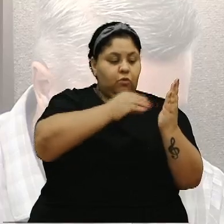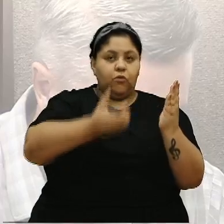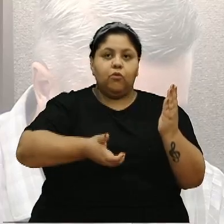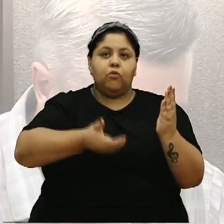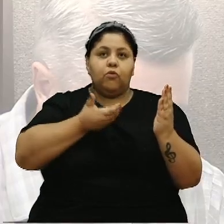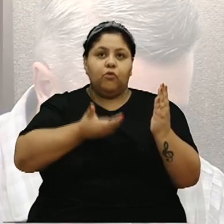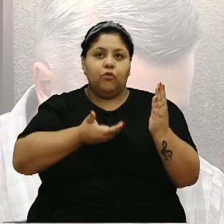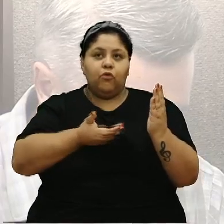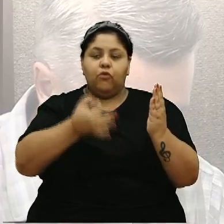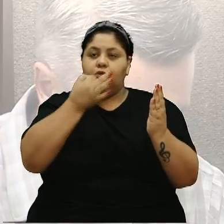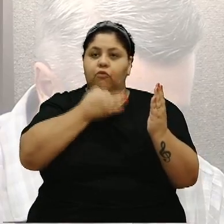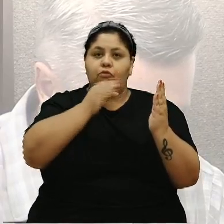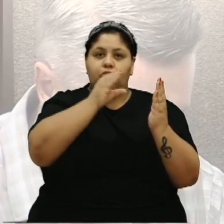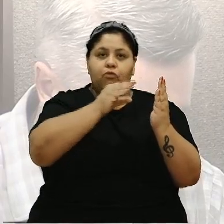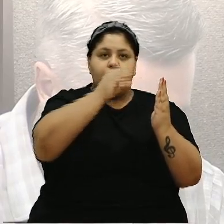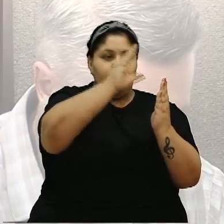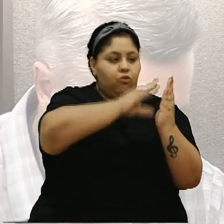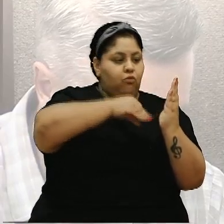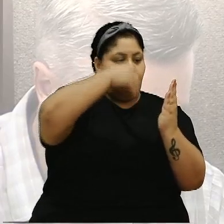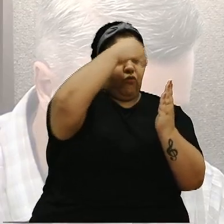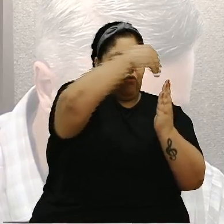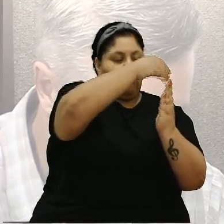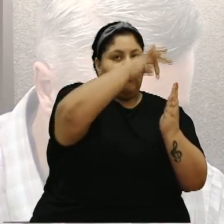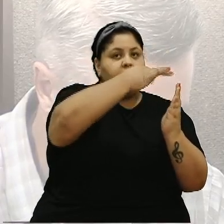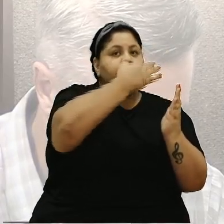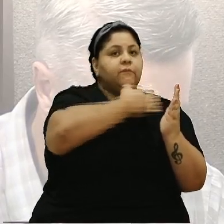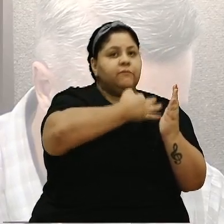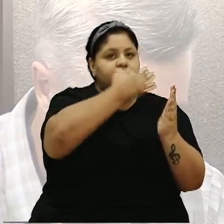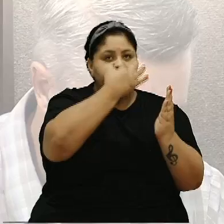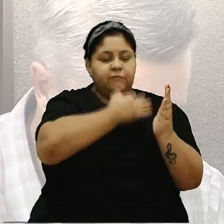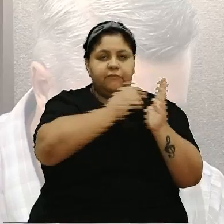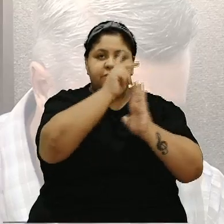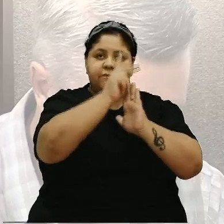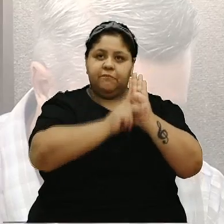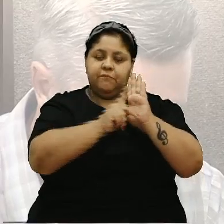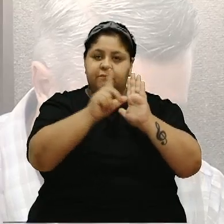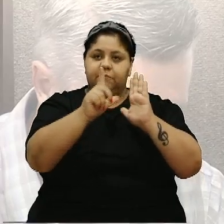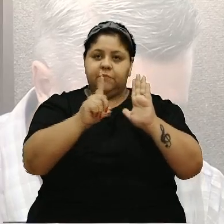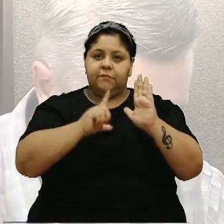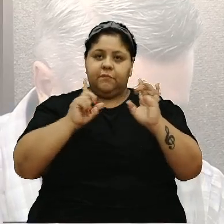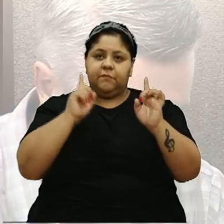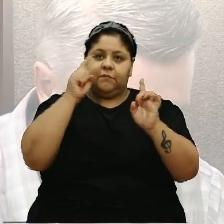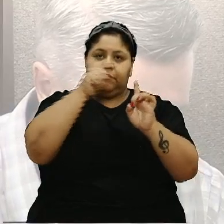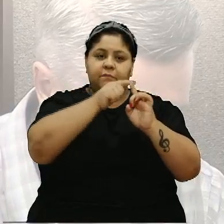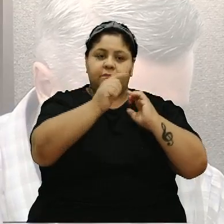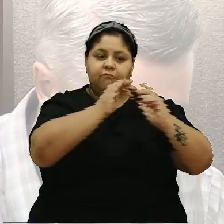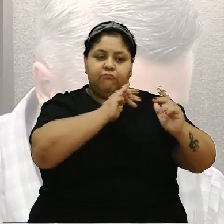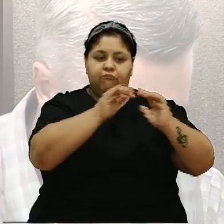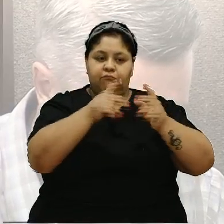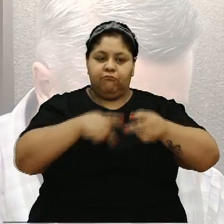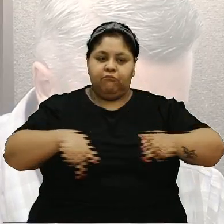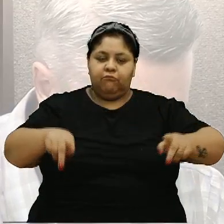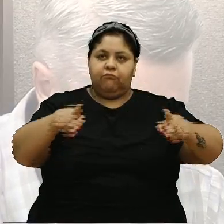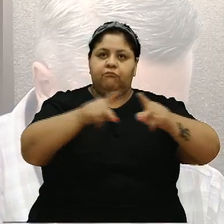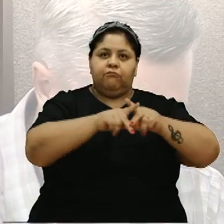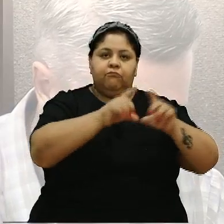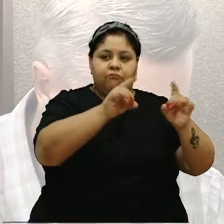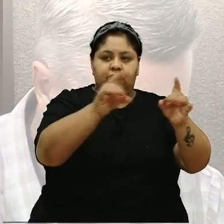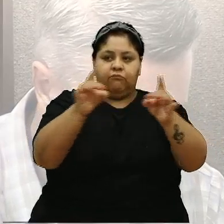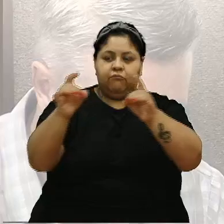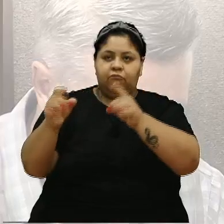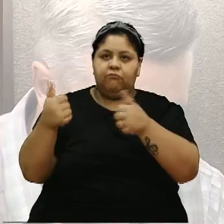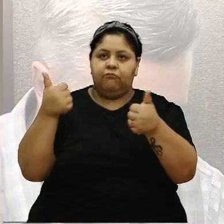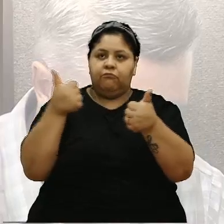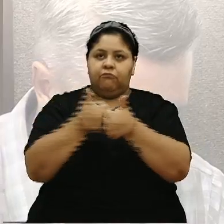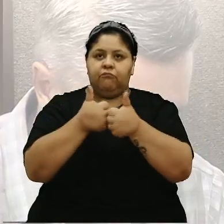calendário oficial de eventos do município de Caxias do Sul. O projeto tem por finalidade mobilizar a população e o comércio através